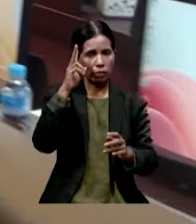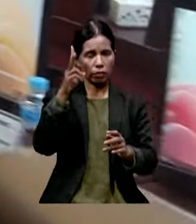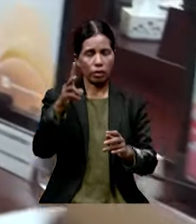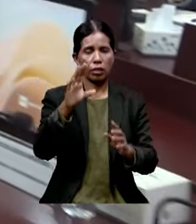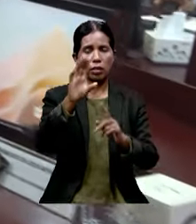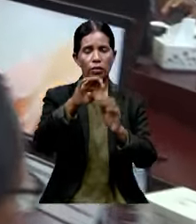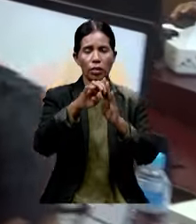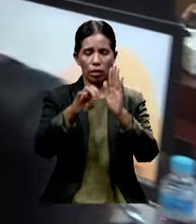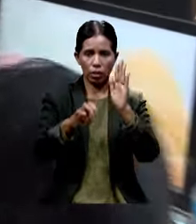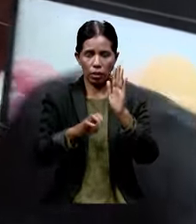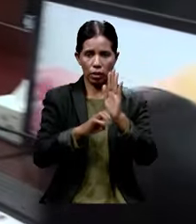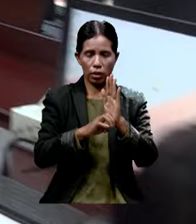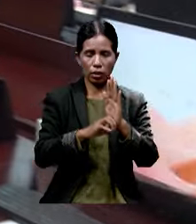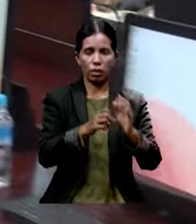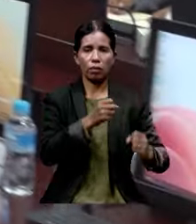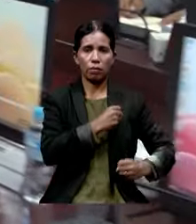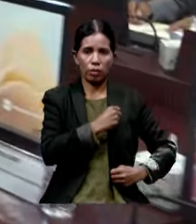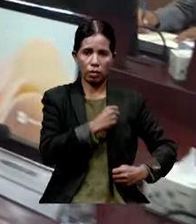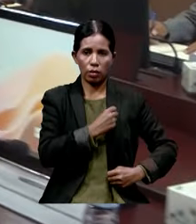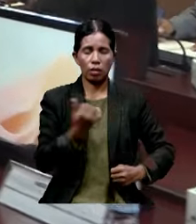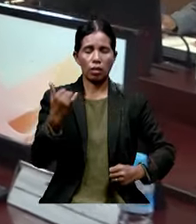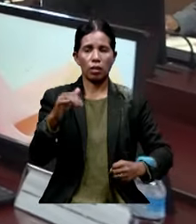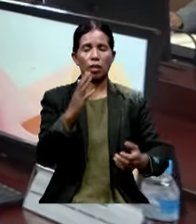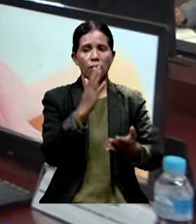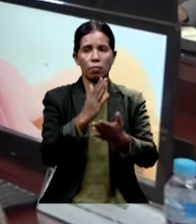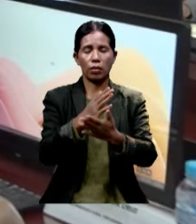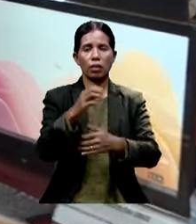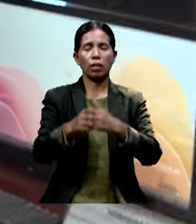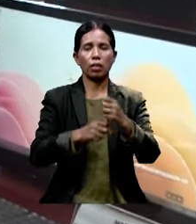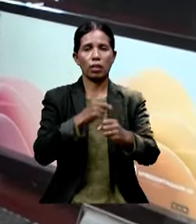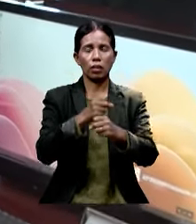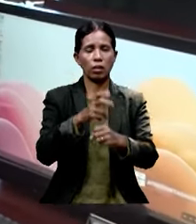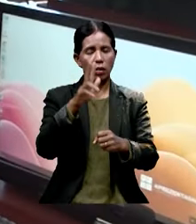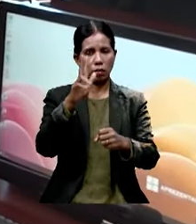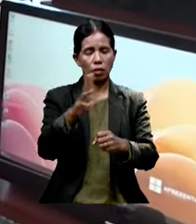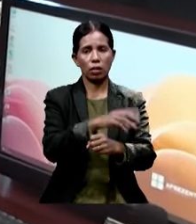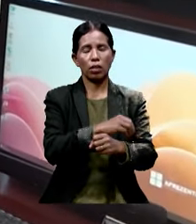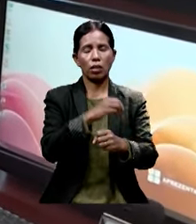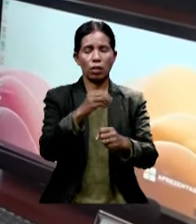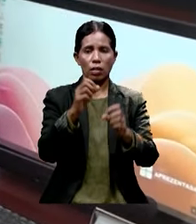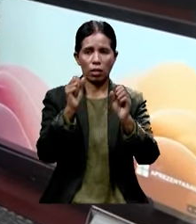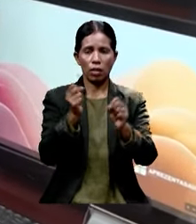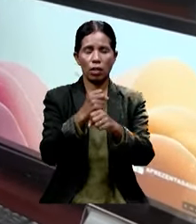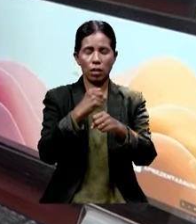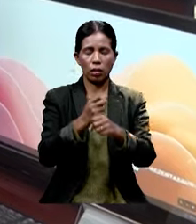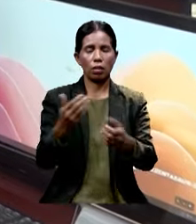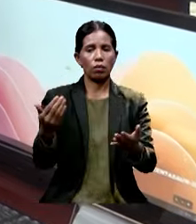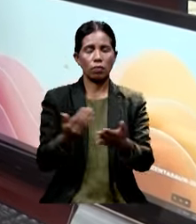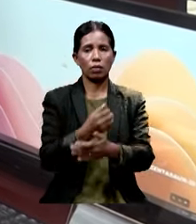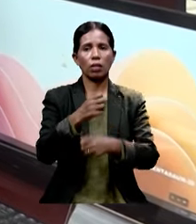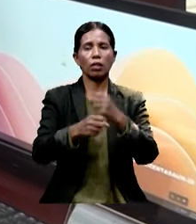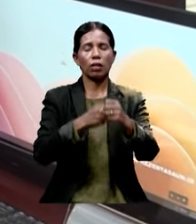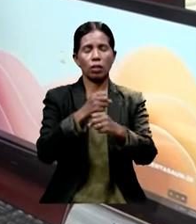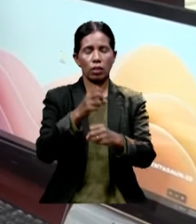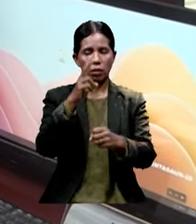estado maior general Forças Armadas nebe limita mandato durante tinantolu o possibilidade halo renovação batinan